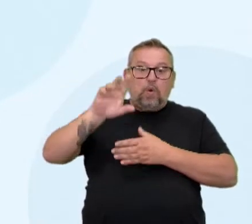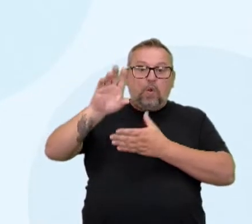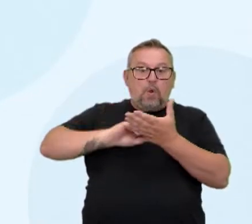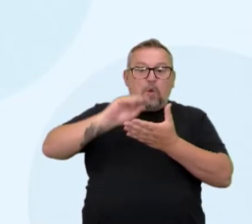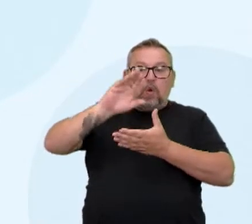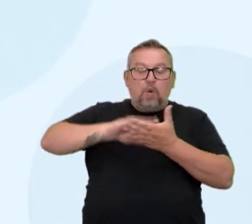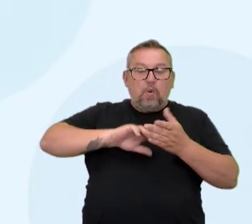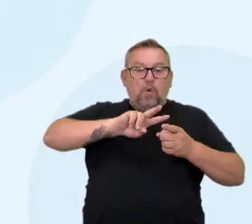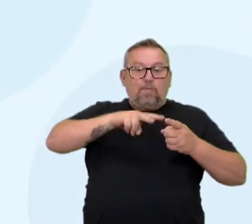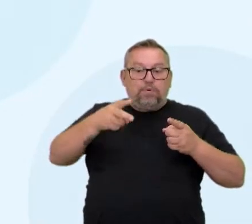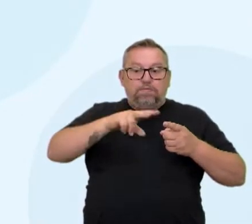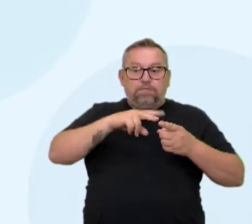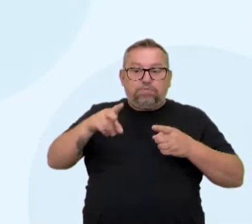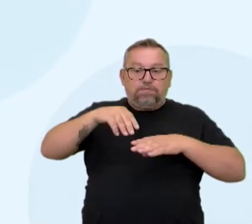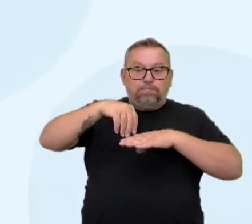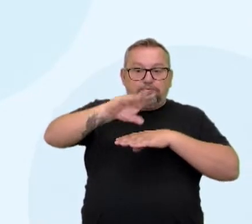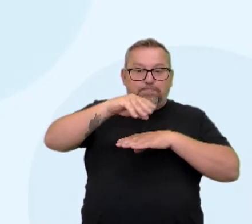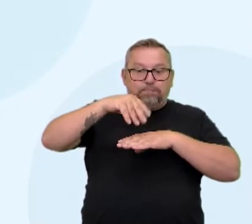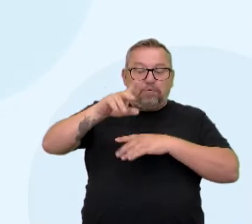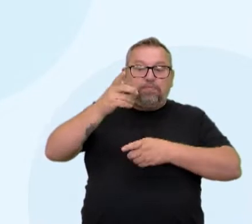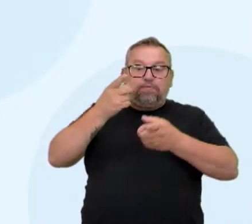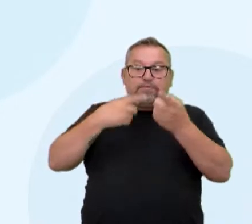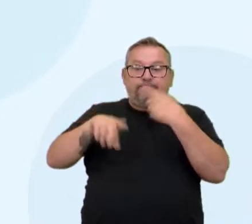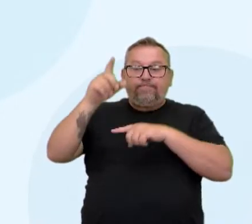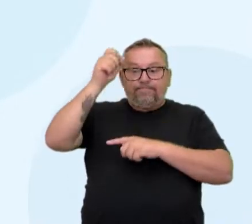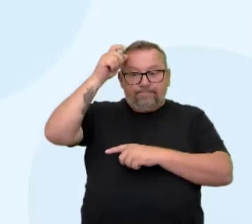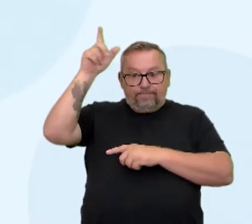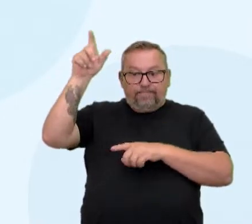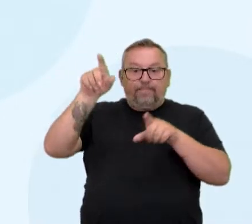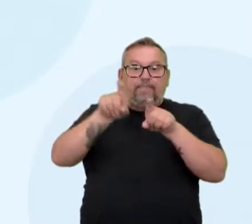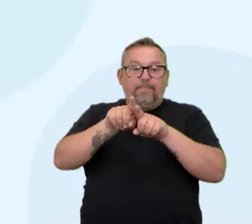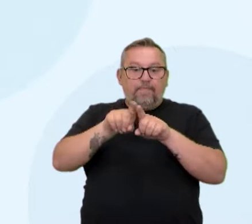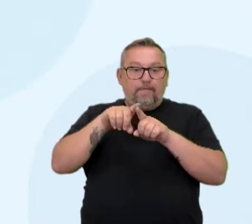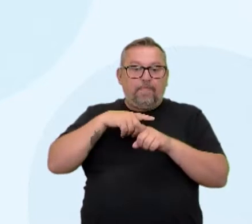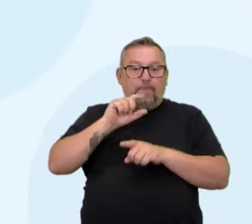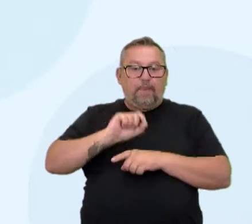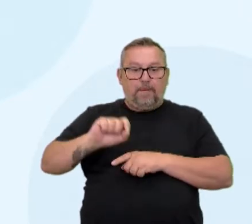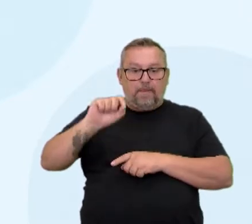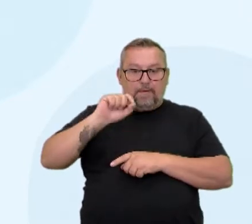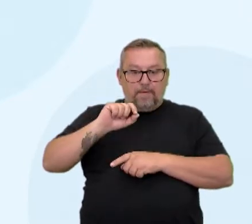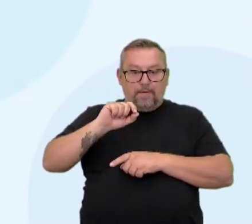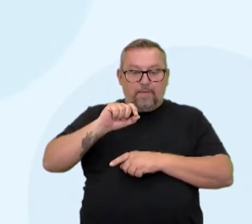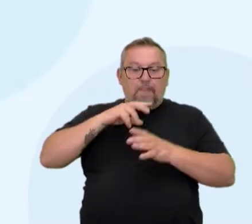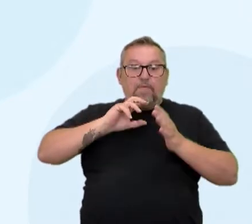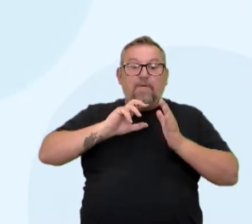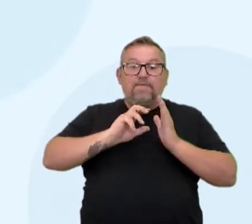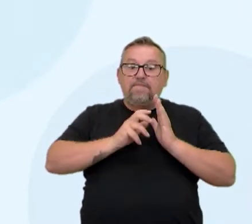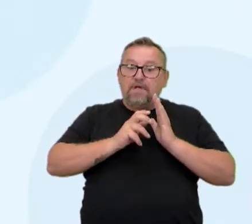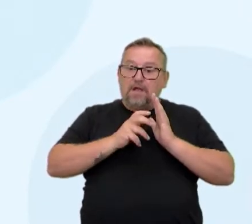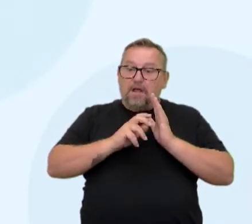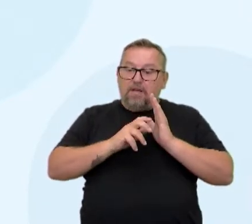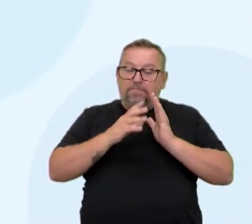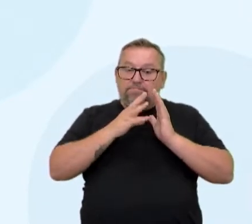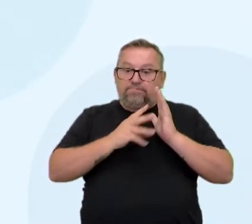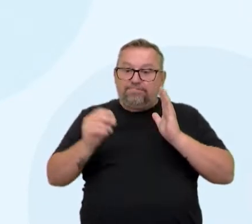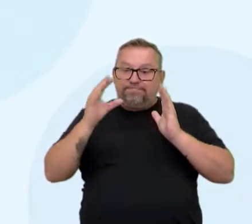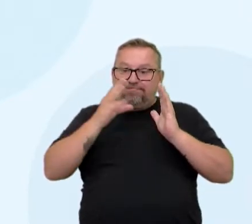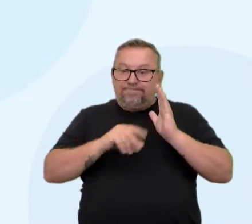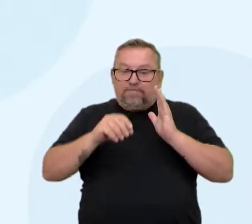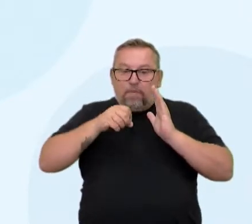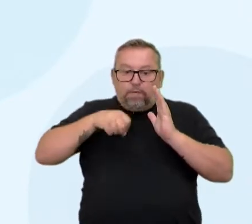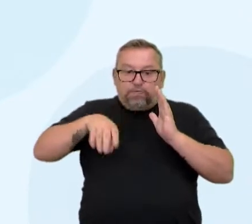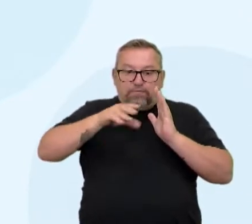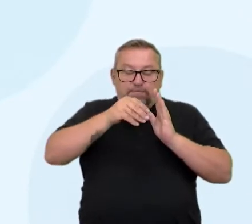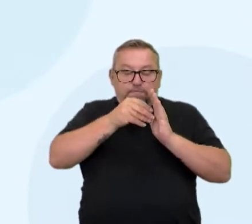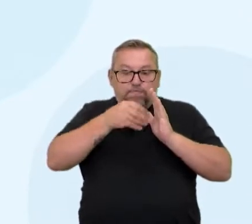e evolução cultural. Para o pesquisador, talvez houvesse, ele reconheceu, uma ferramenta de replicação distinta